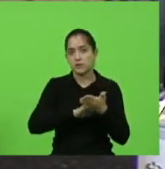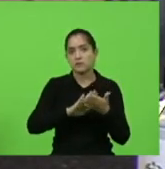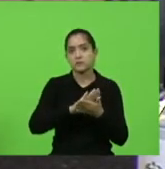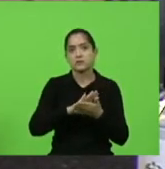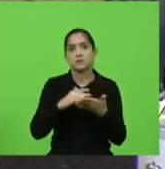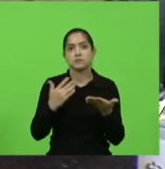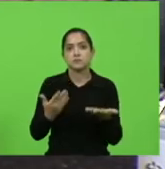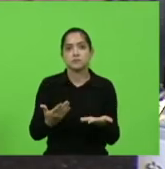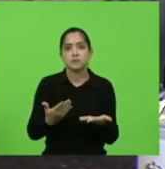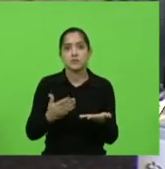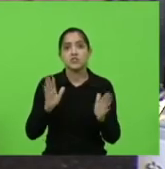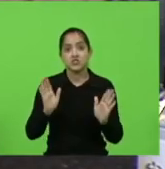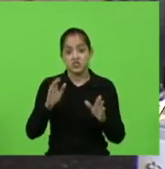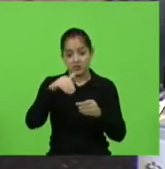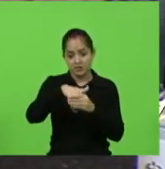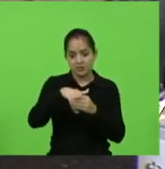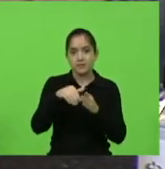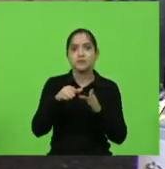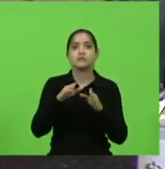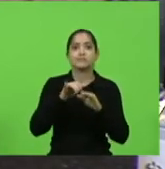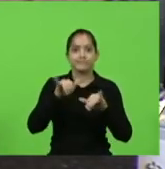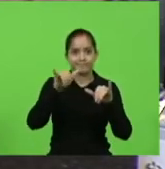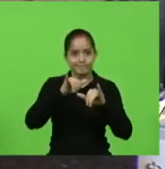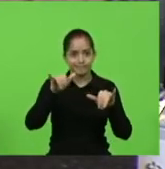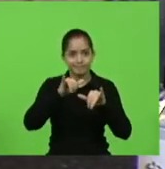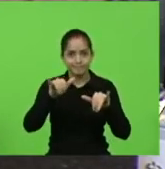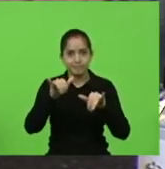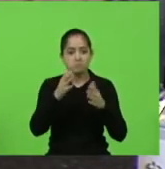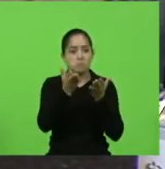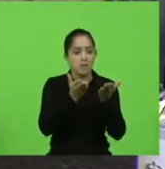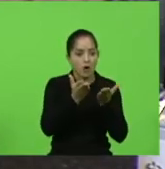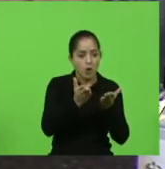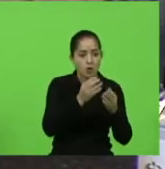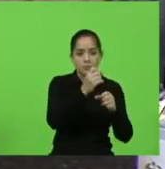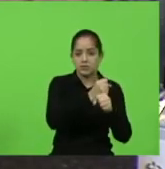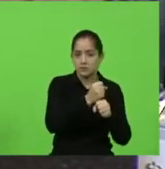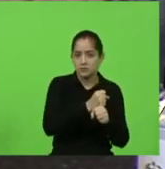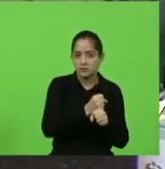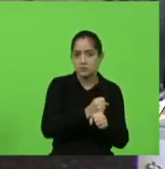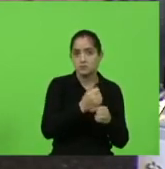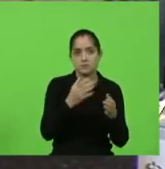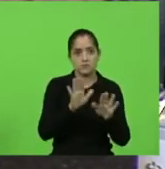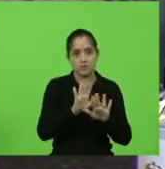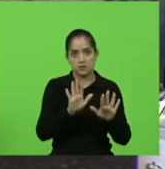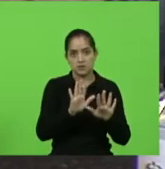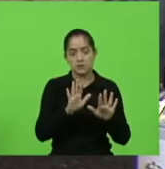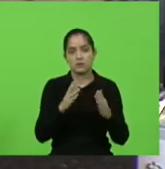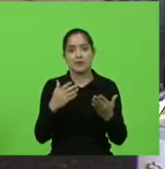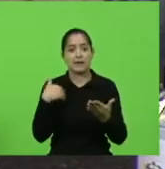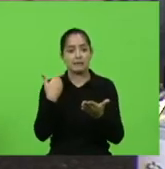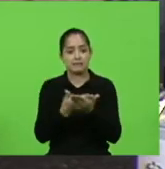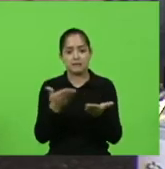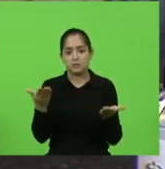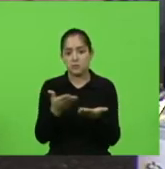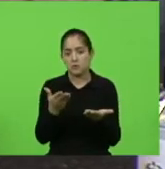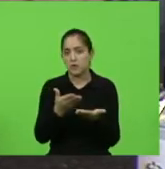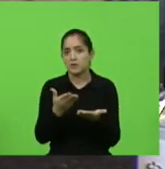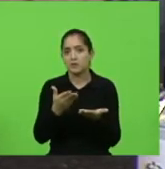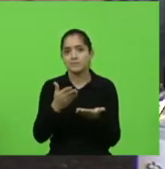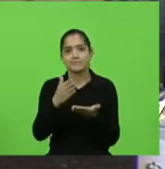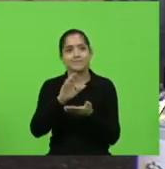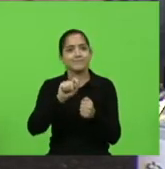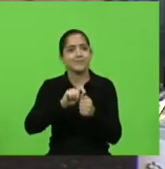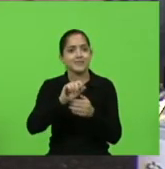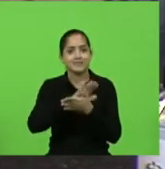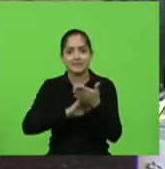Estamos indo para o ano eleitoral, onde não se faz mais licitação, não se faz mais obras, e até agora não aconteceu absolutamente